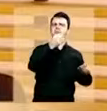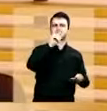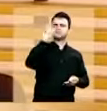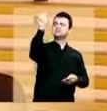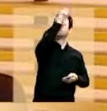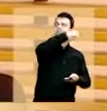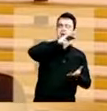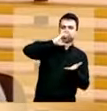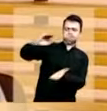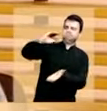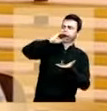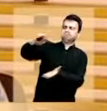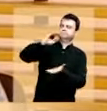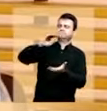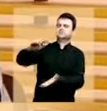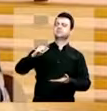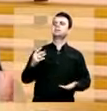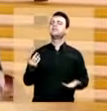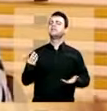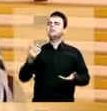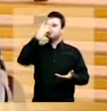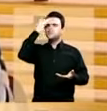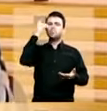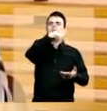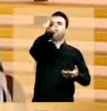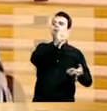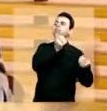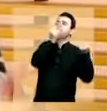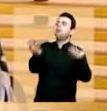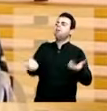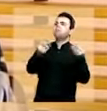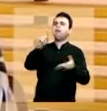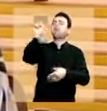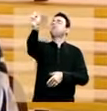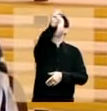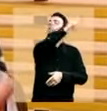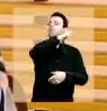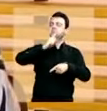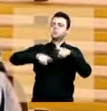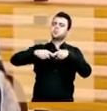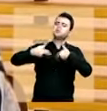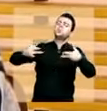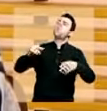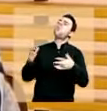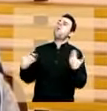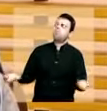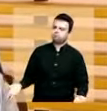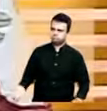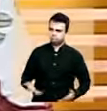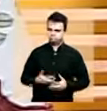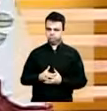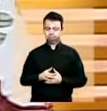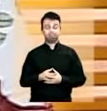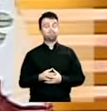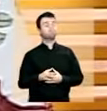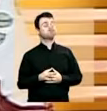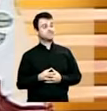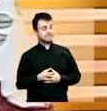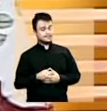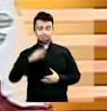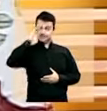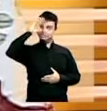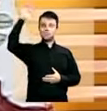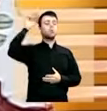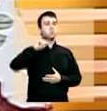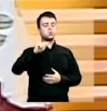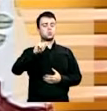chegam mais lá ao banco? Como é que funciona? Quem são os maiores doadores? E que produtos são esses que chegam lá para vocês? Olha, o que mais